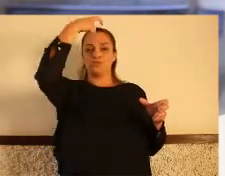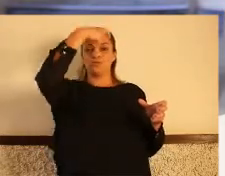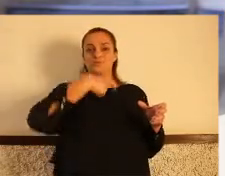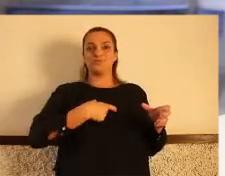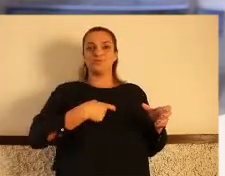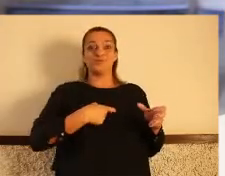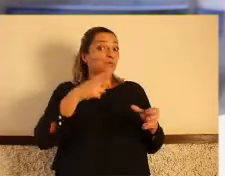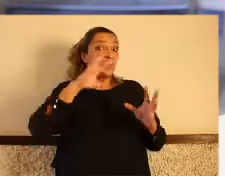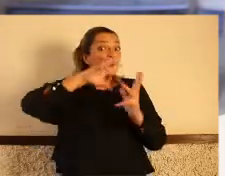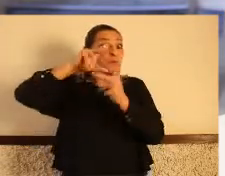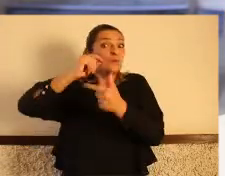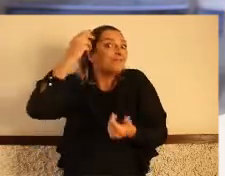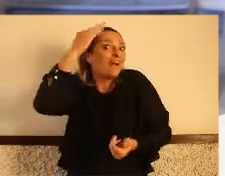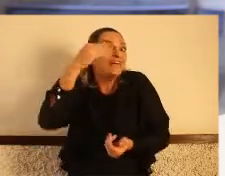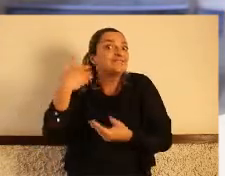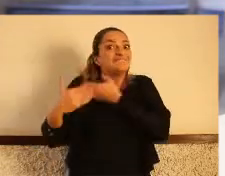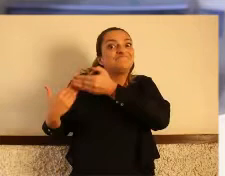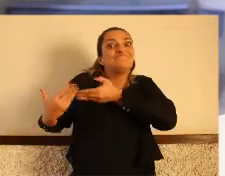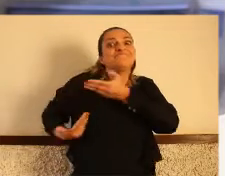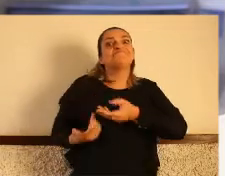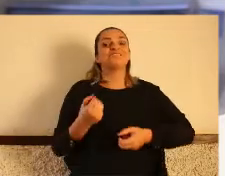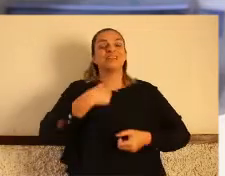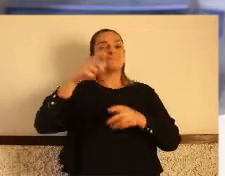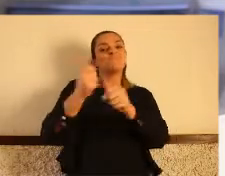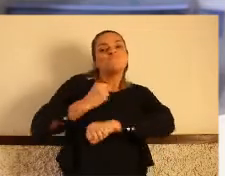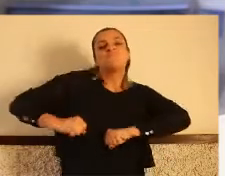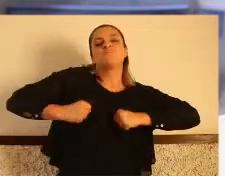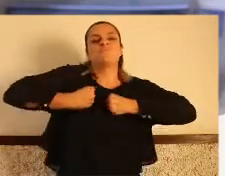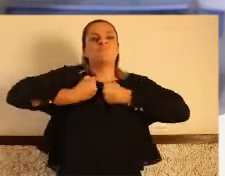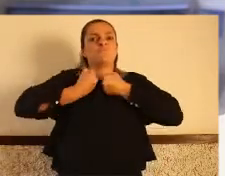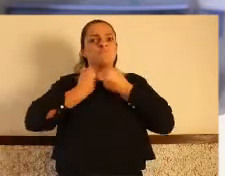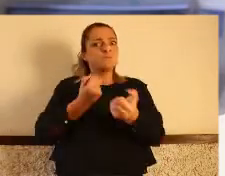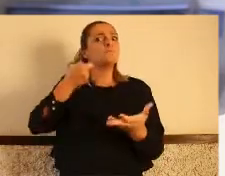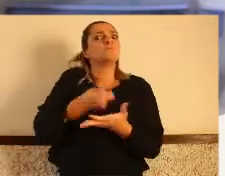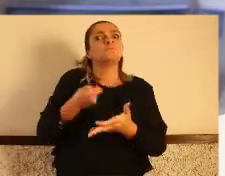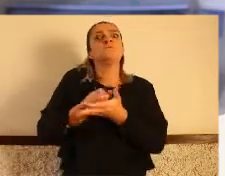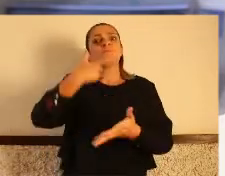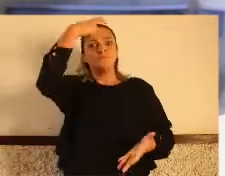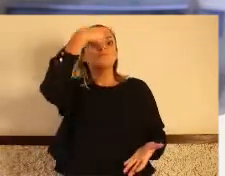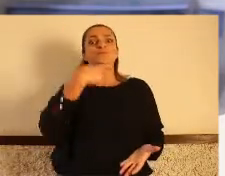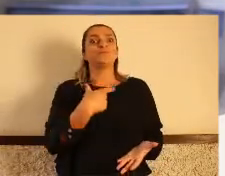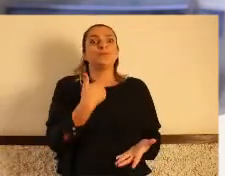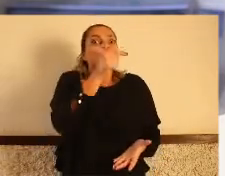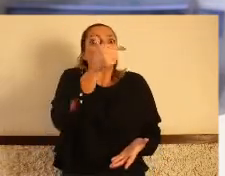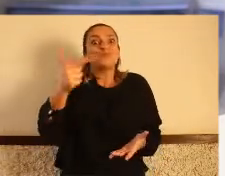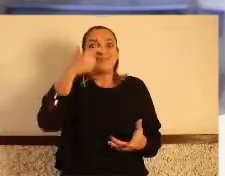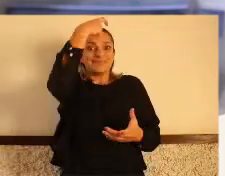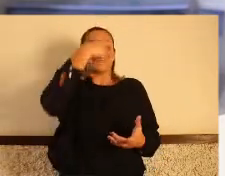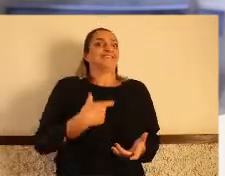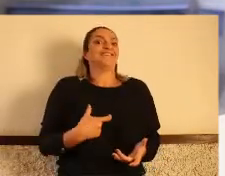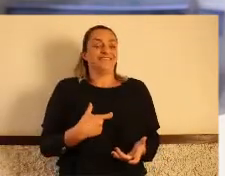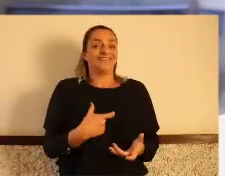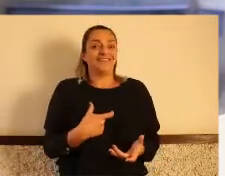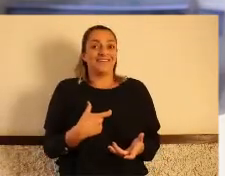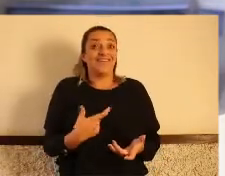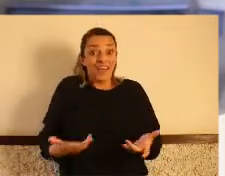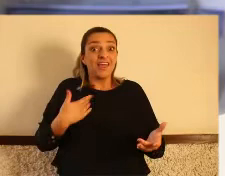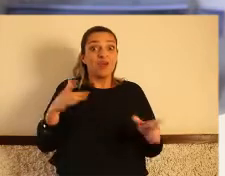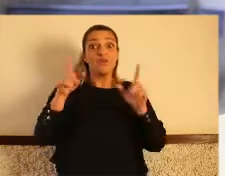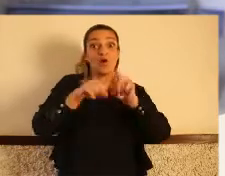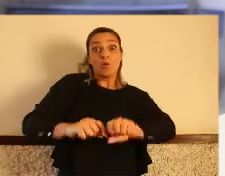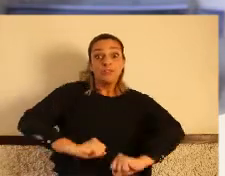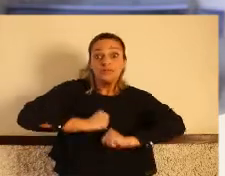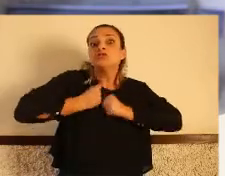história de Grécia e Roma, é a história da luta pela cidadania. E aqueles que não possuem cidadania, eles vão